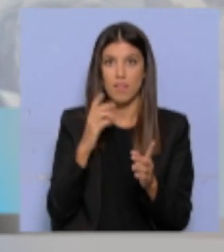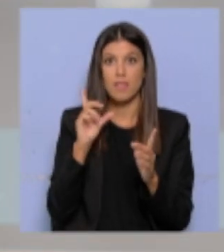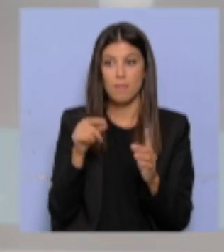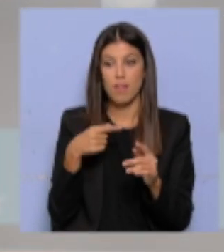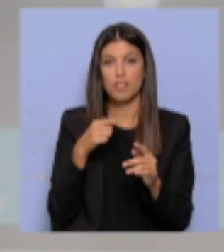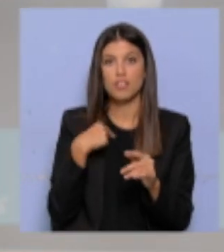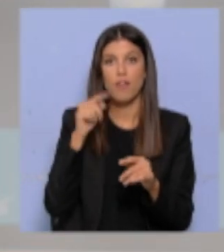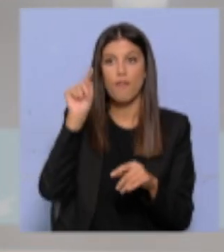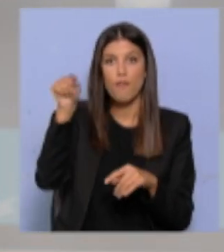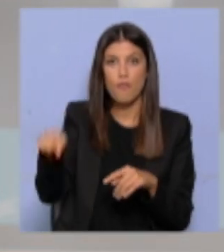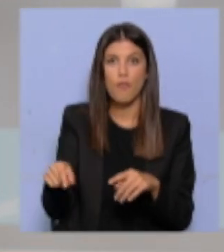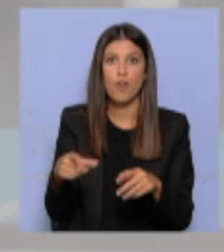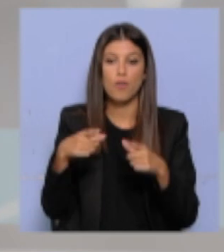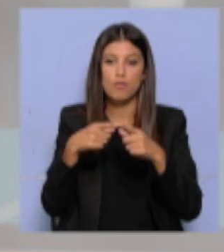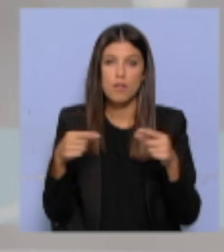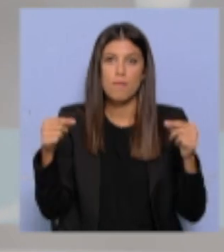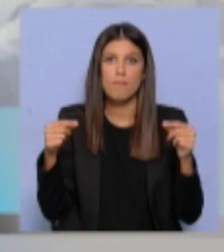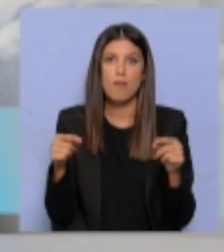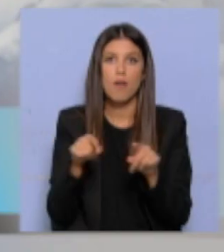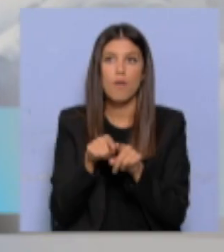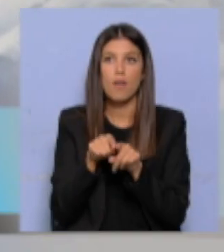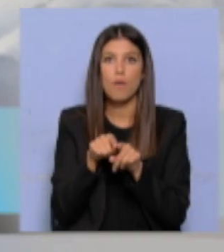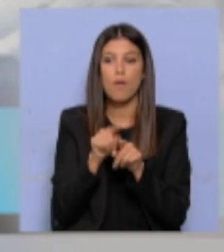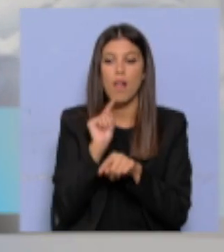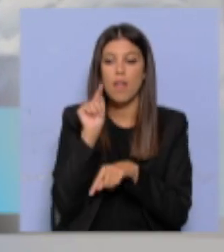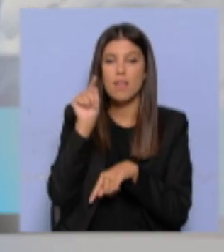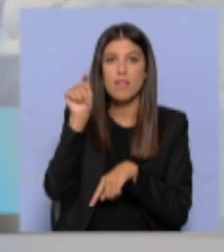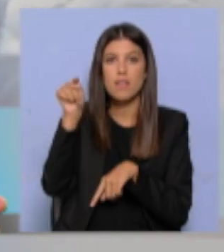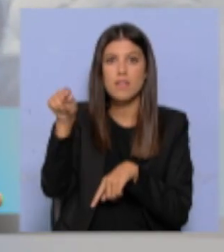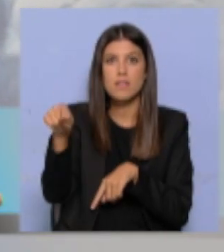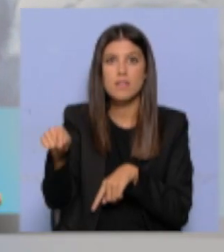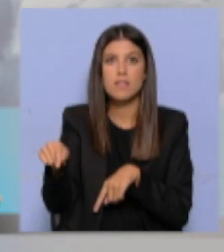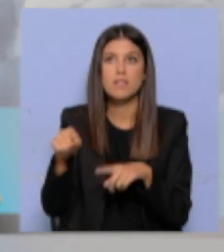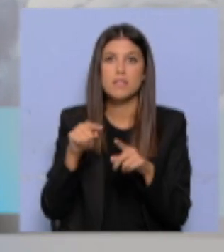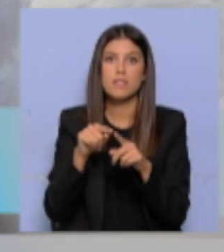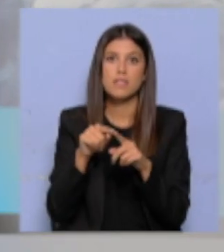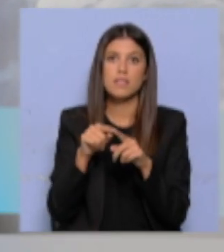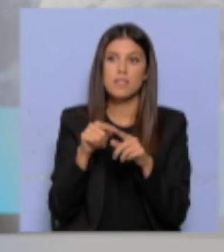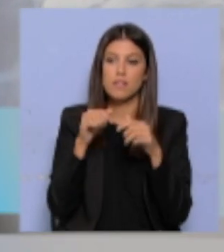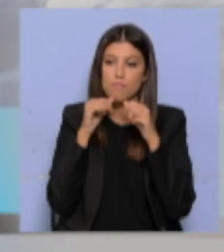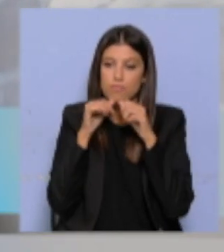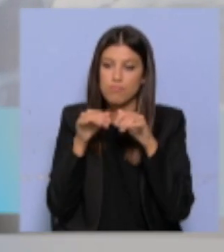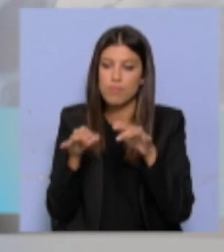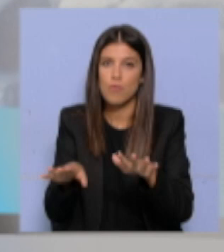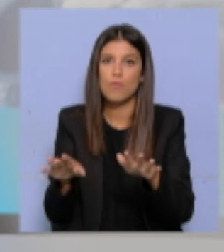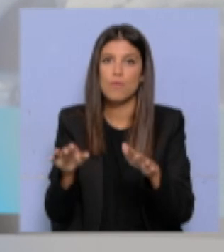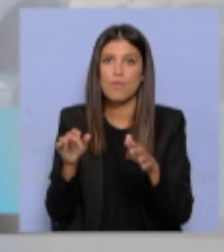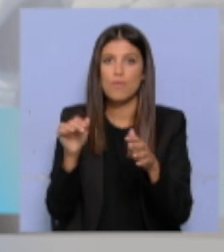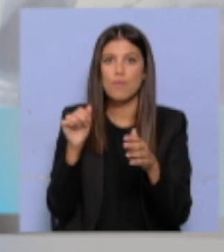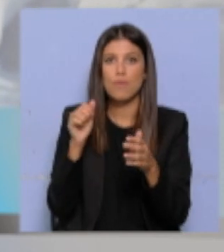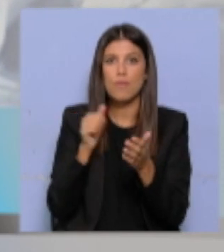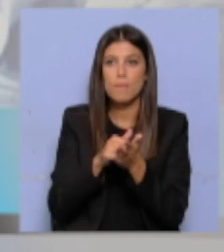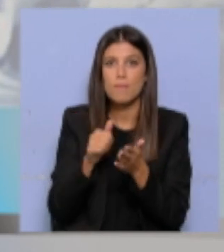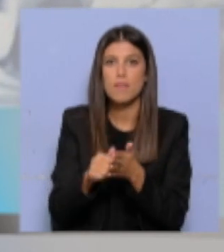não é? A levar a estas realidades a novidade do Evangelho, a especificidade